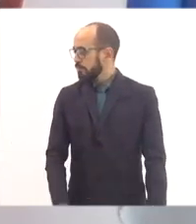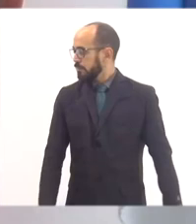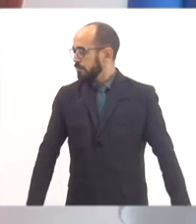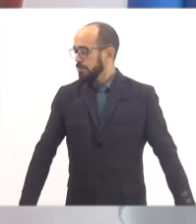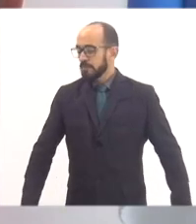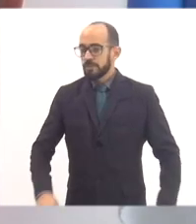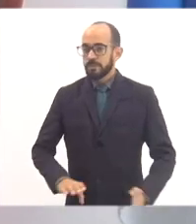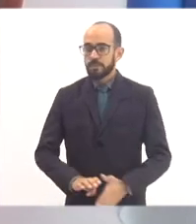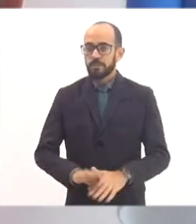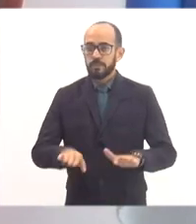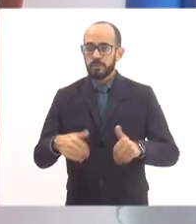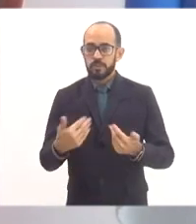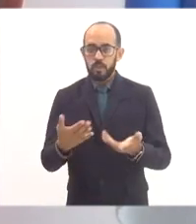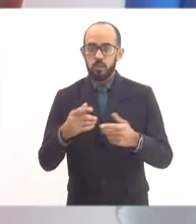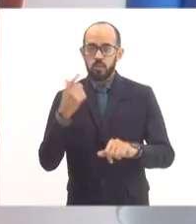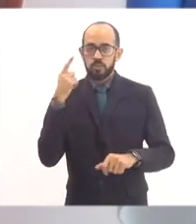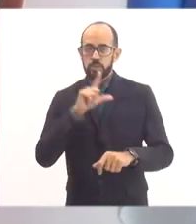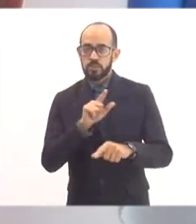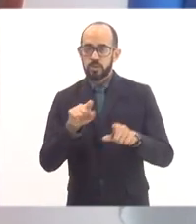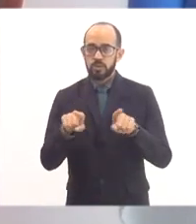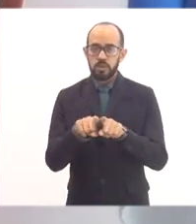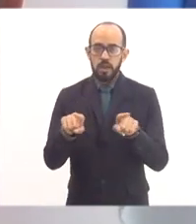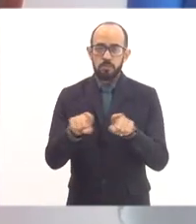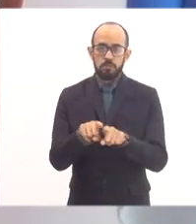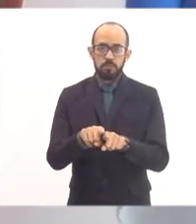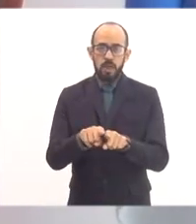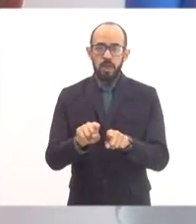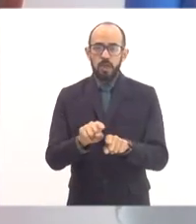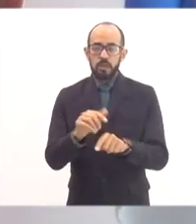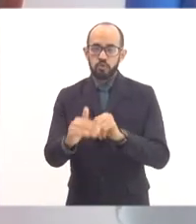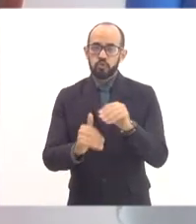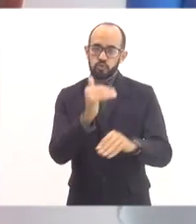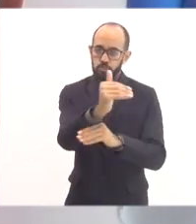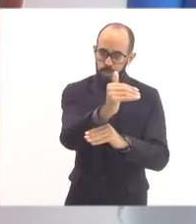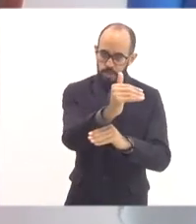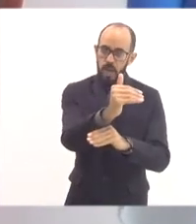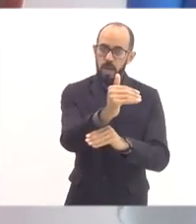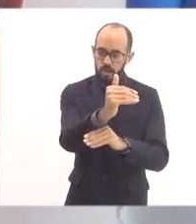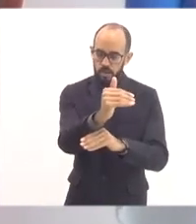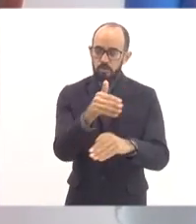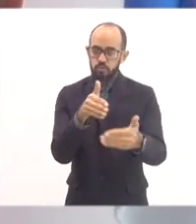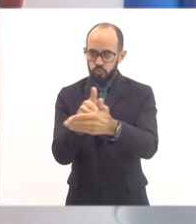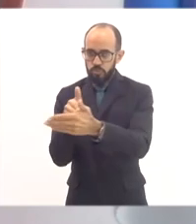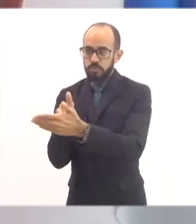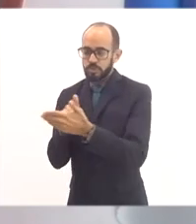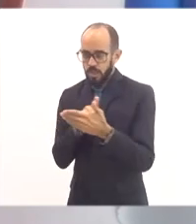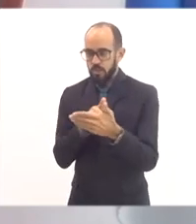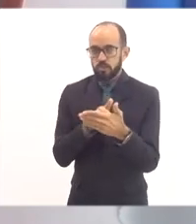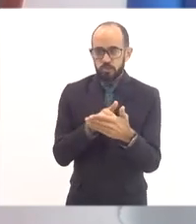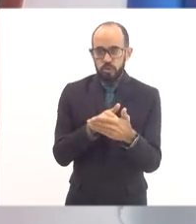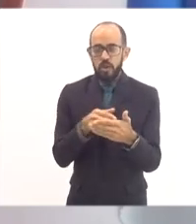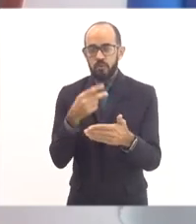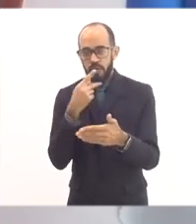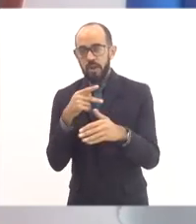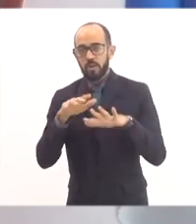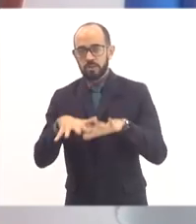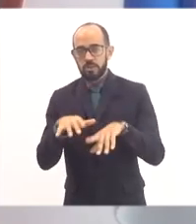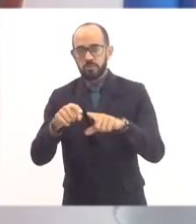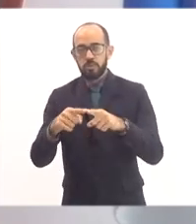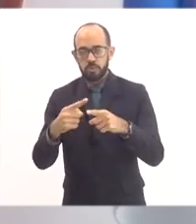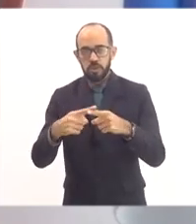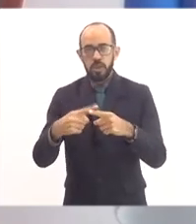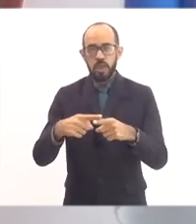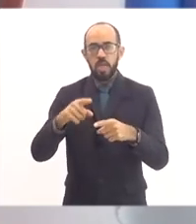vai conseguindo galgar aí, superar os obstáculos. Então, eu falo isso de forma objetiva, porque é mais uma etapa dessa, que